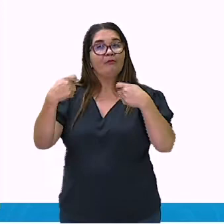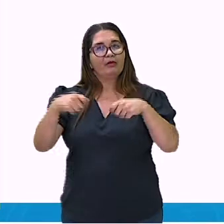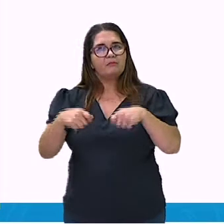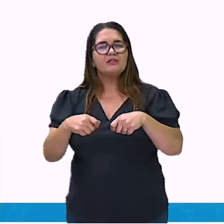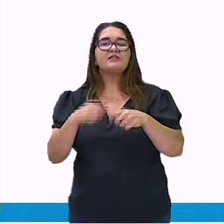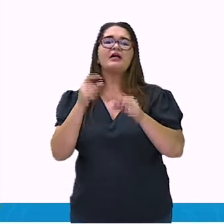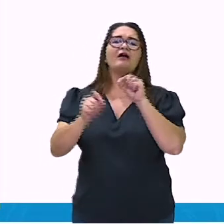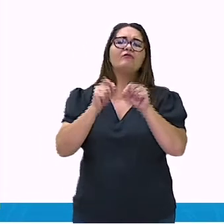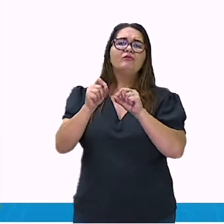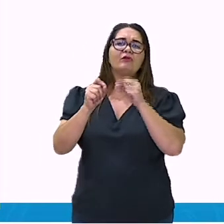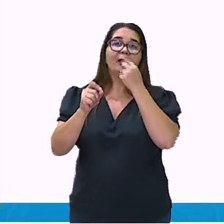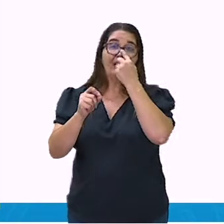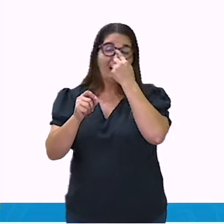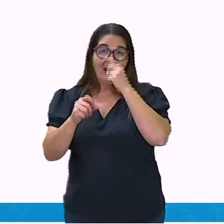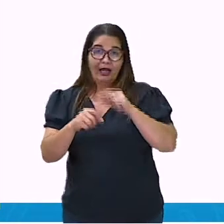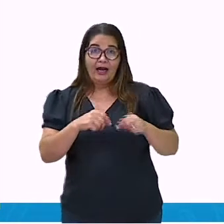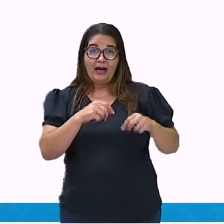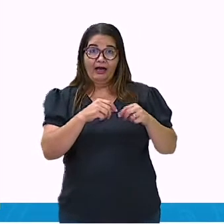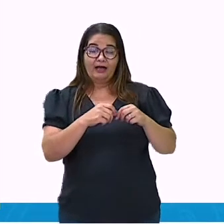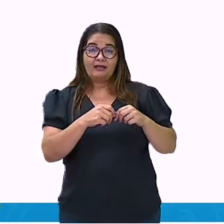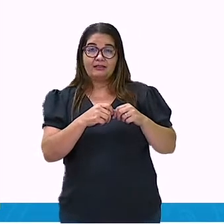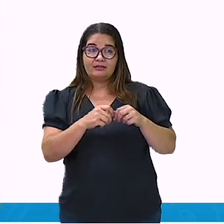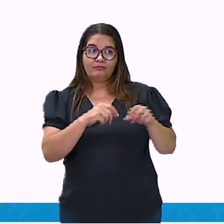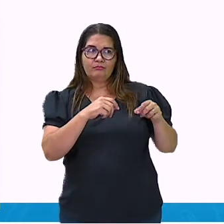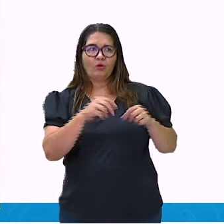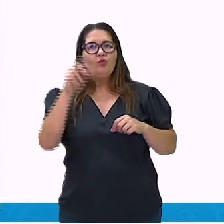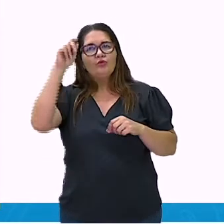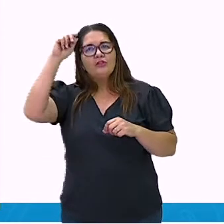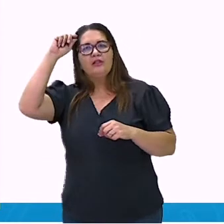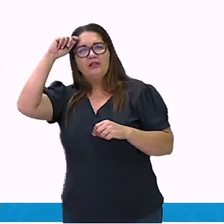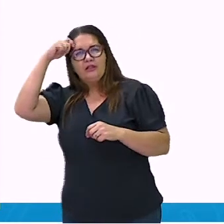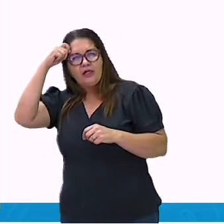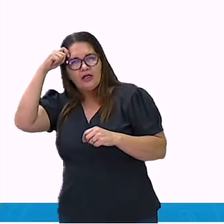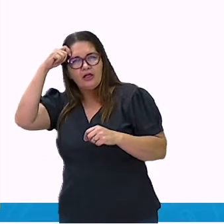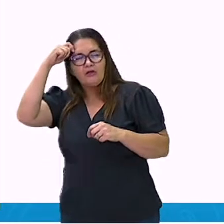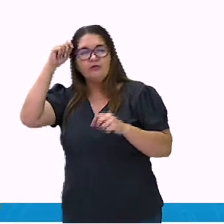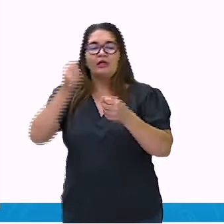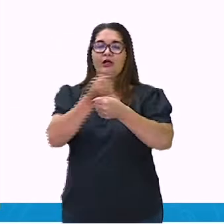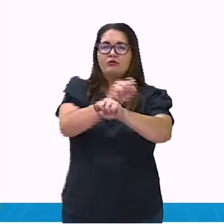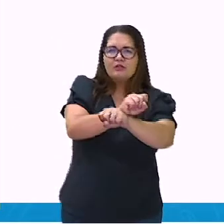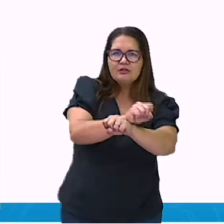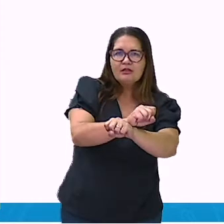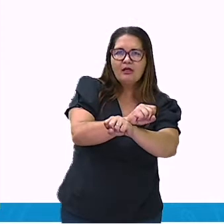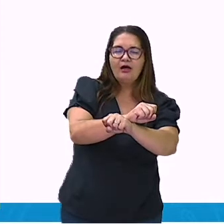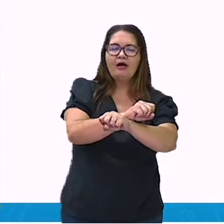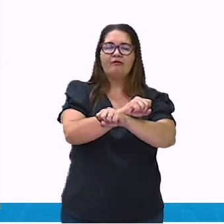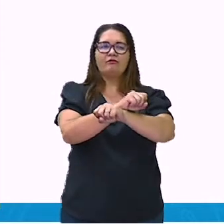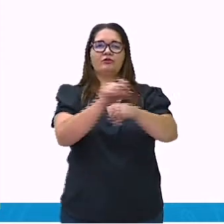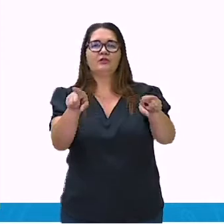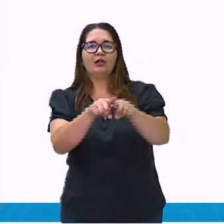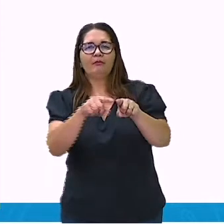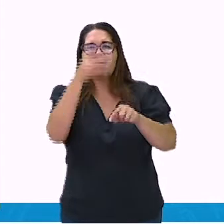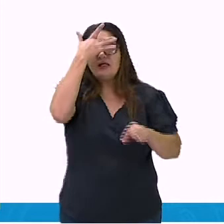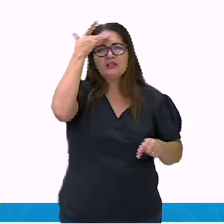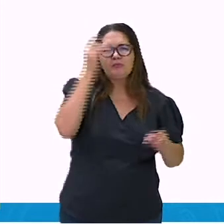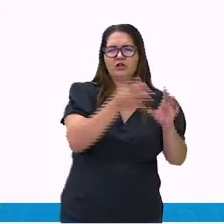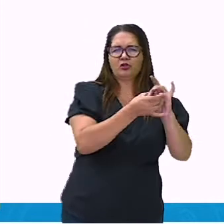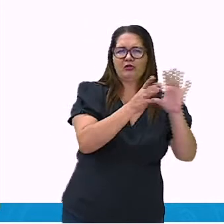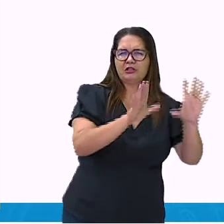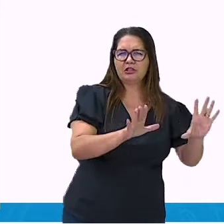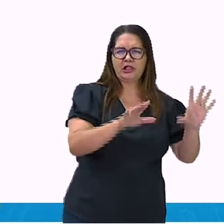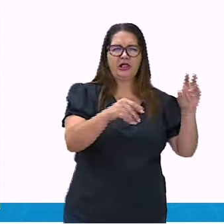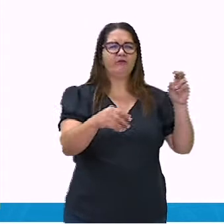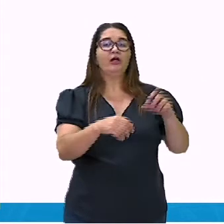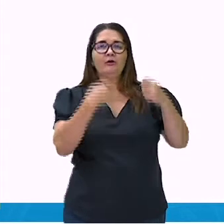E essas foram as primeiras construções com paredes de barros e teto de sapé ou folhas